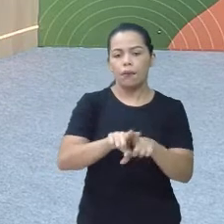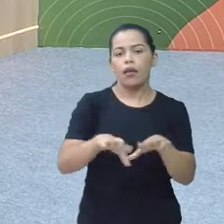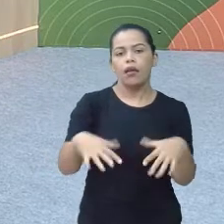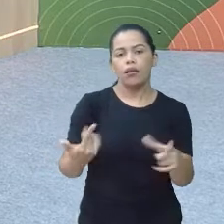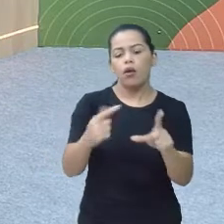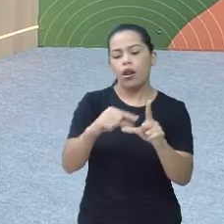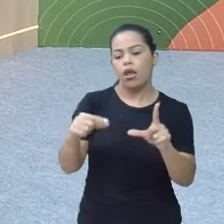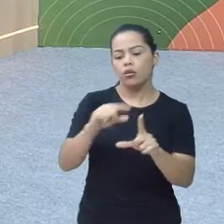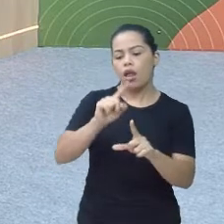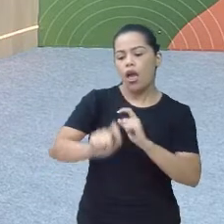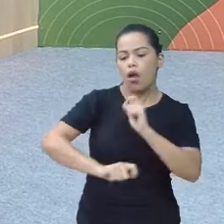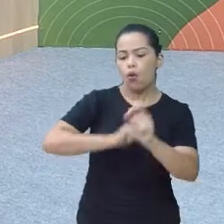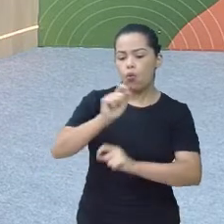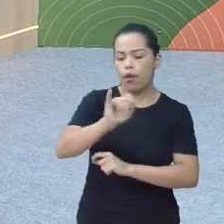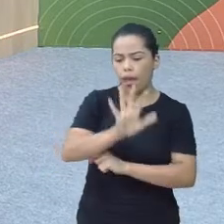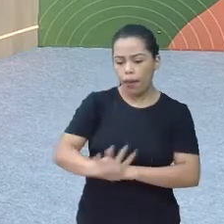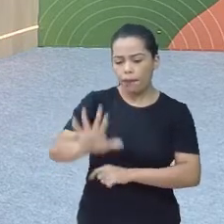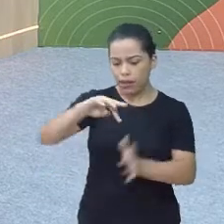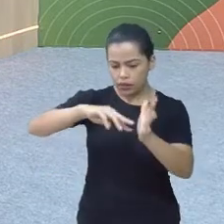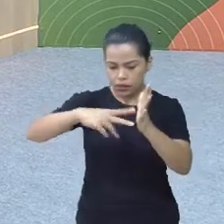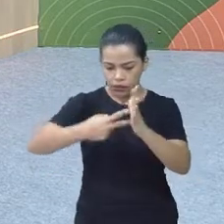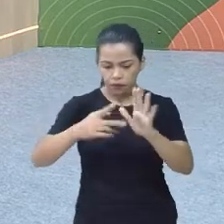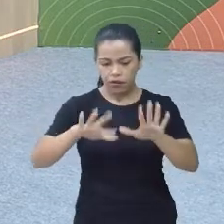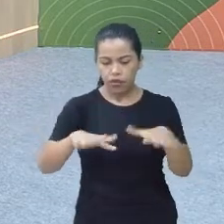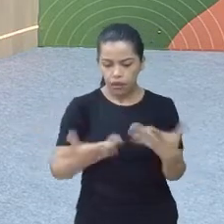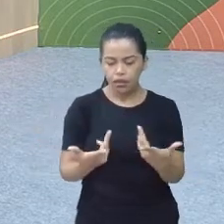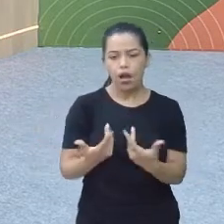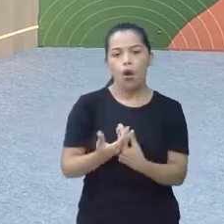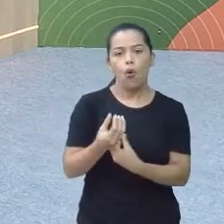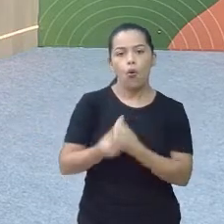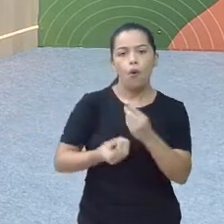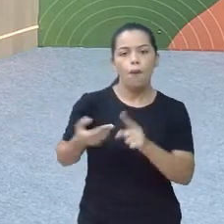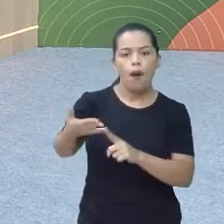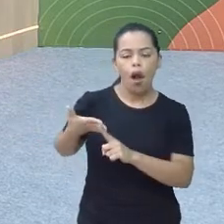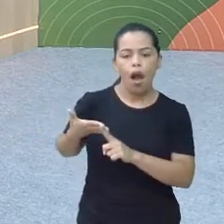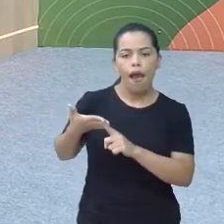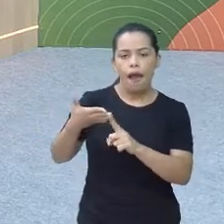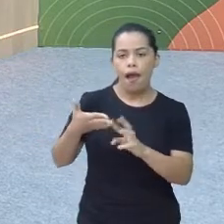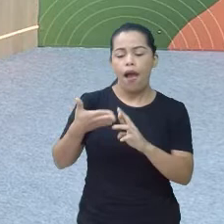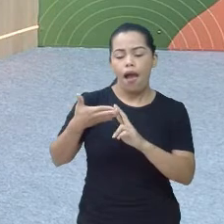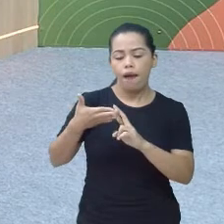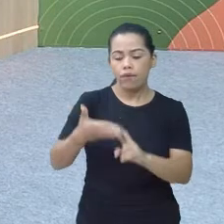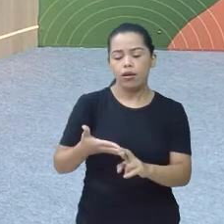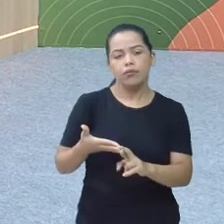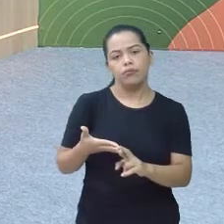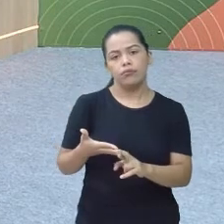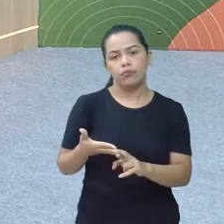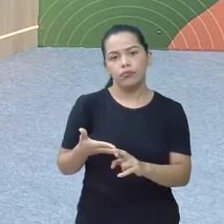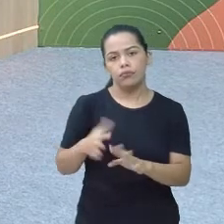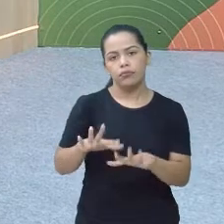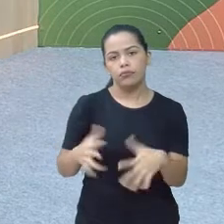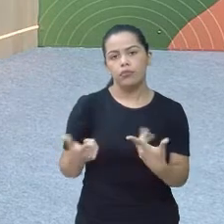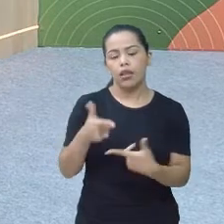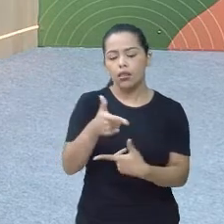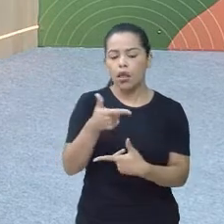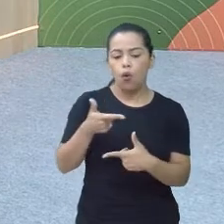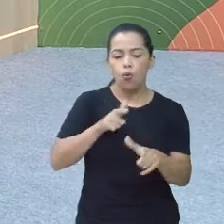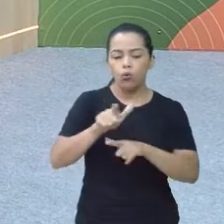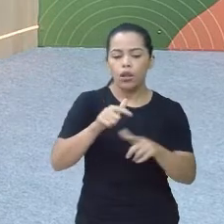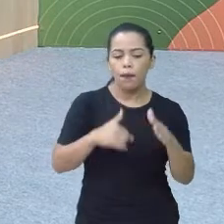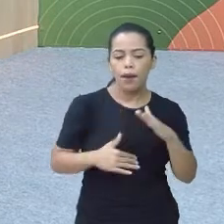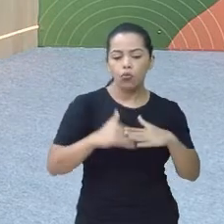que a imagem significa, tá certo? E as fontes, ou seja, o trabalho do jornalista é um trabalho investigativo